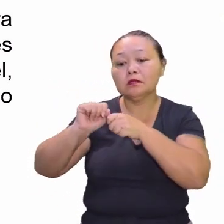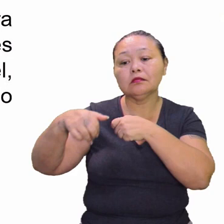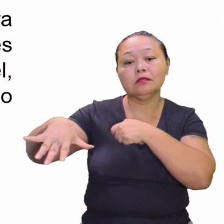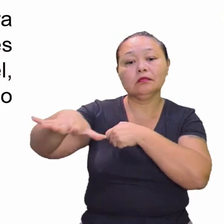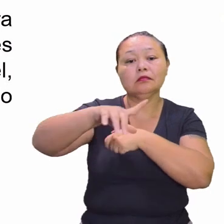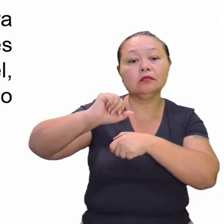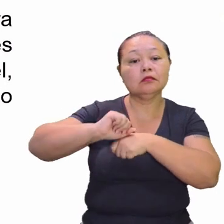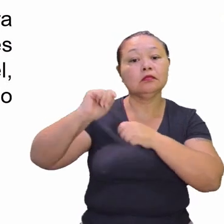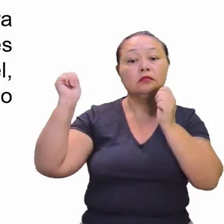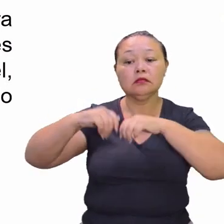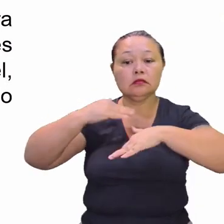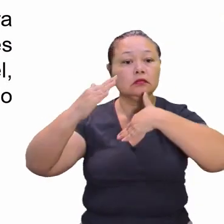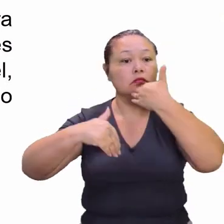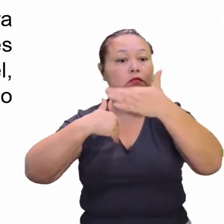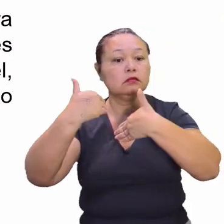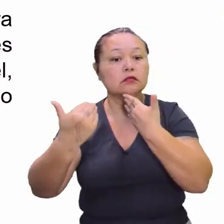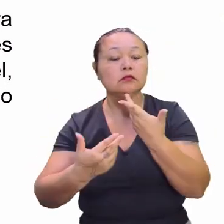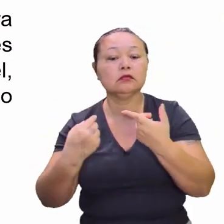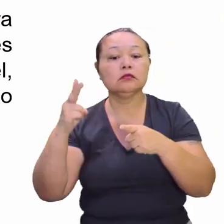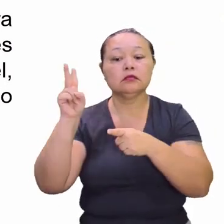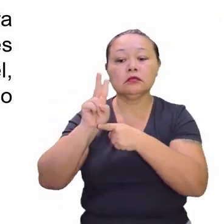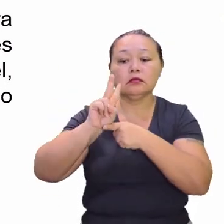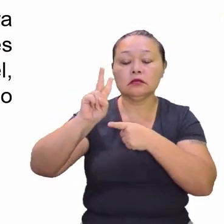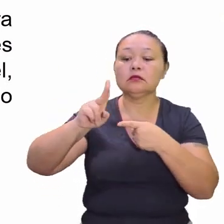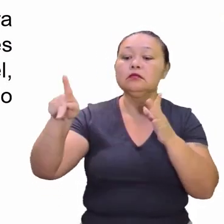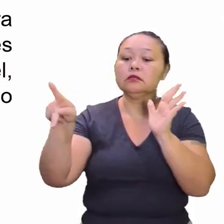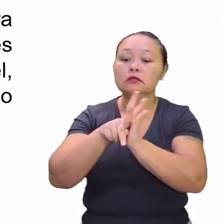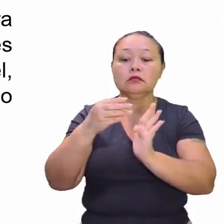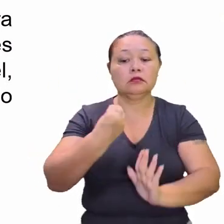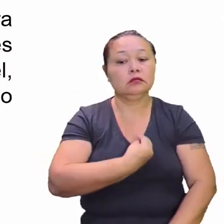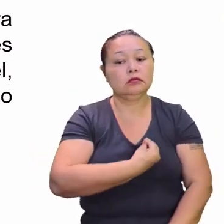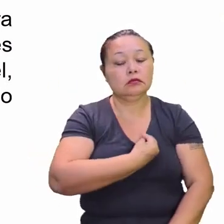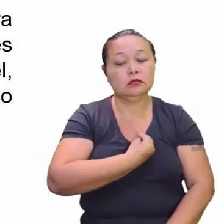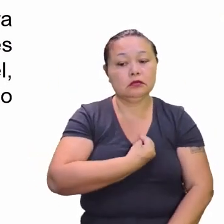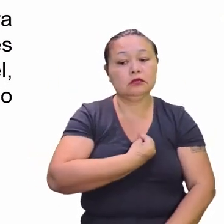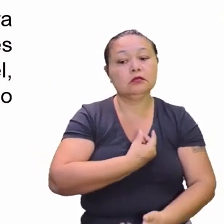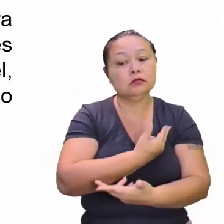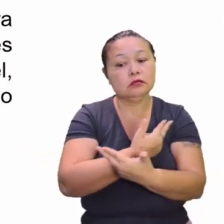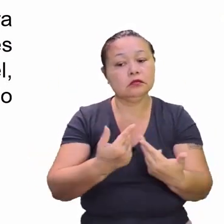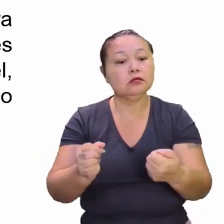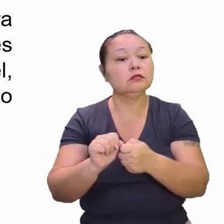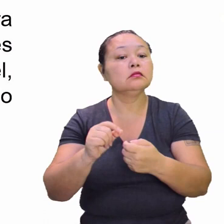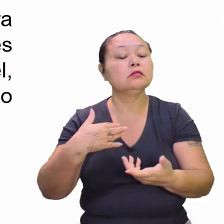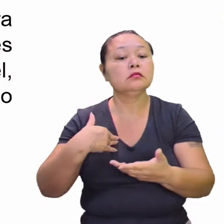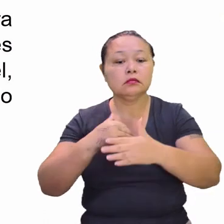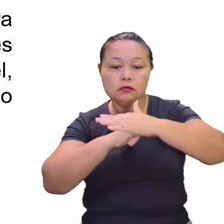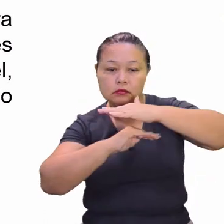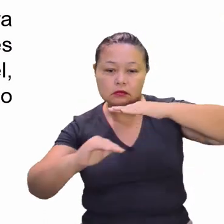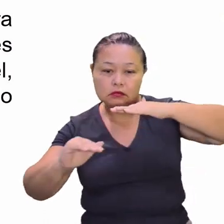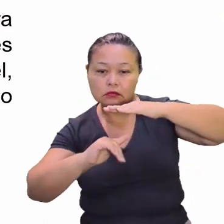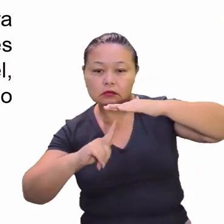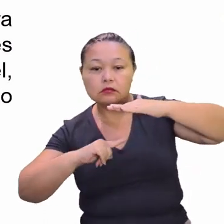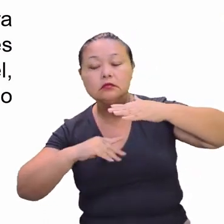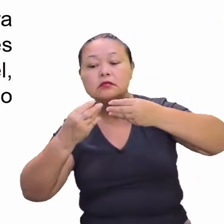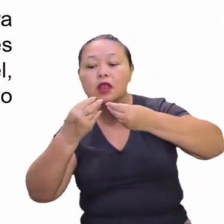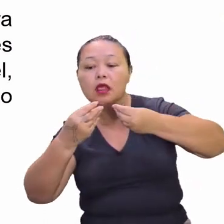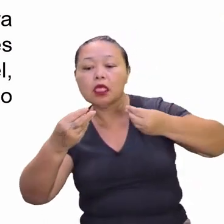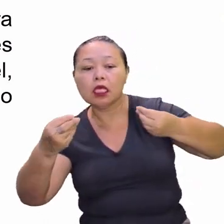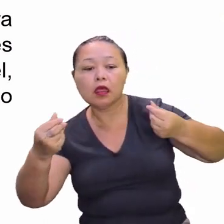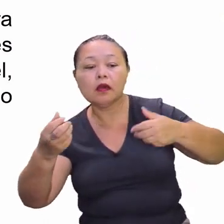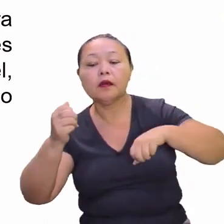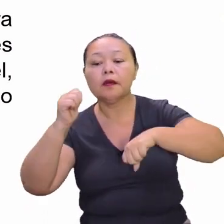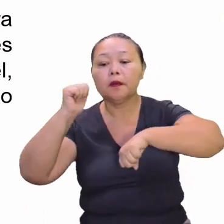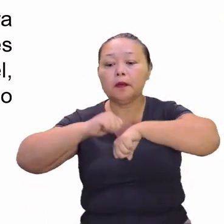que pudessem desenvolver a cultura de subsistência. C. O subsolo, em geral, é pobre em